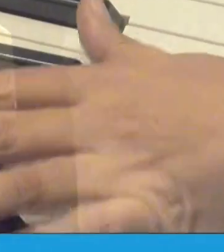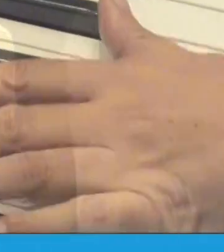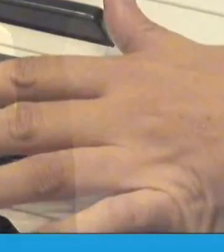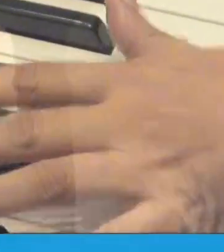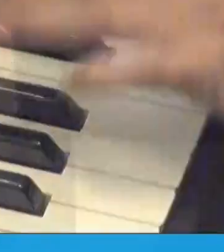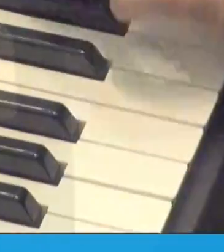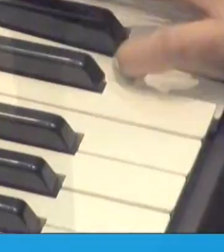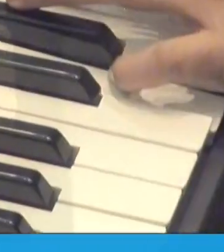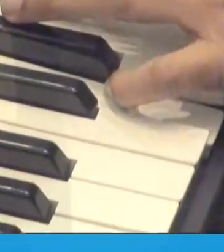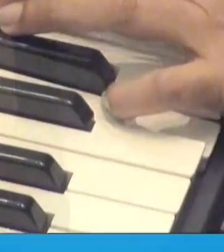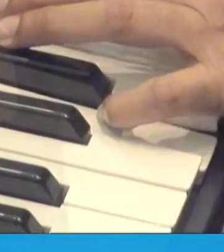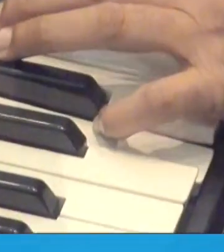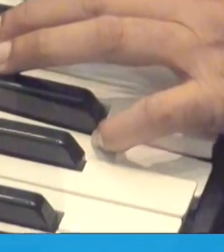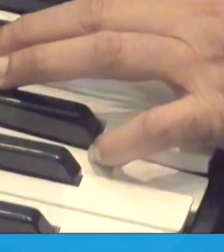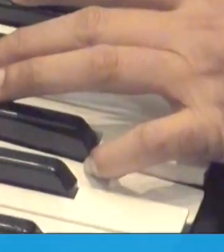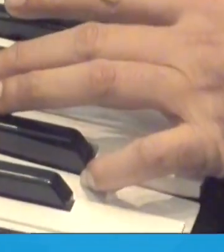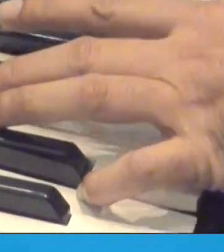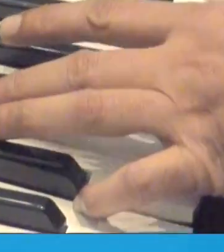a união.